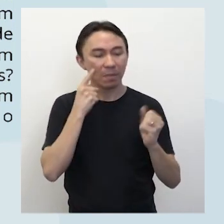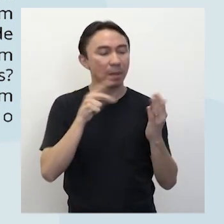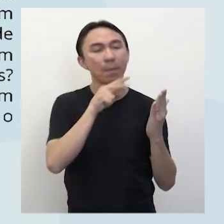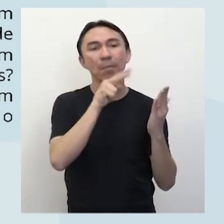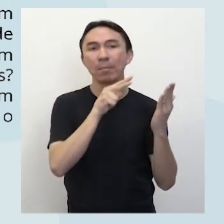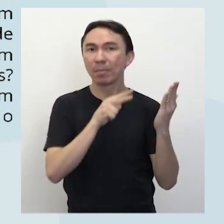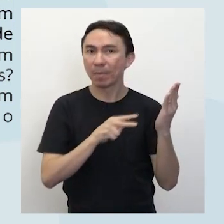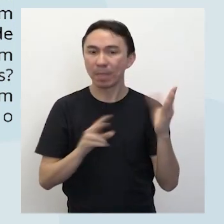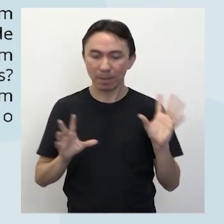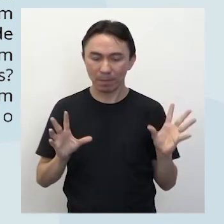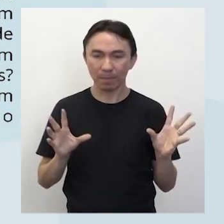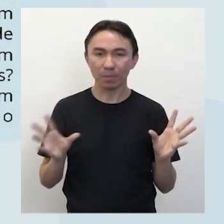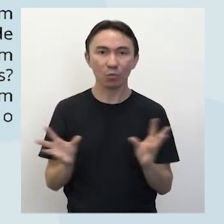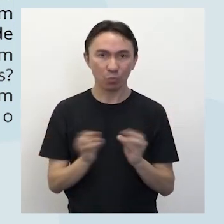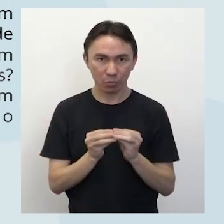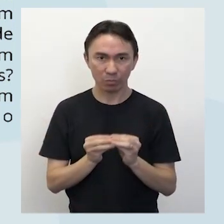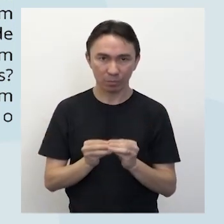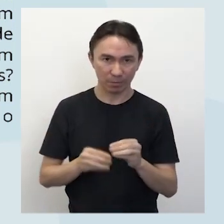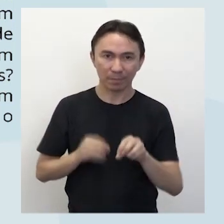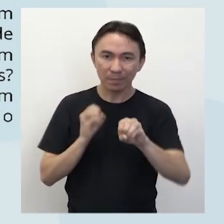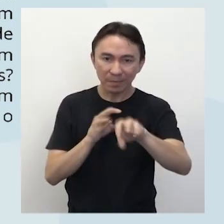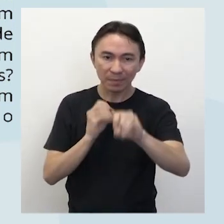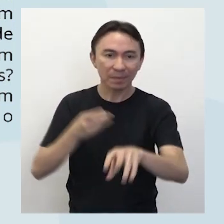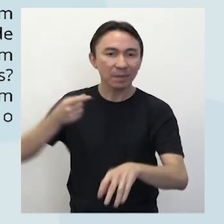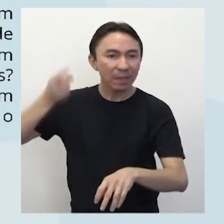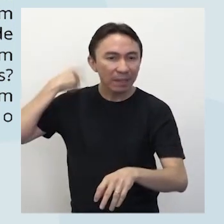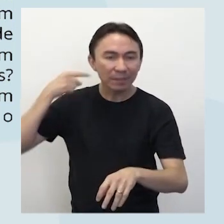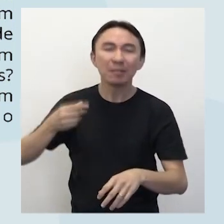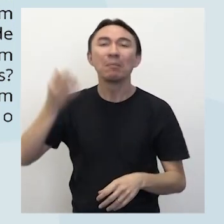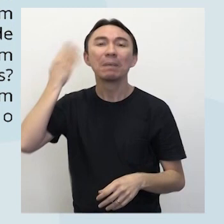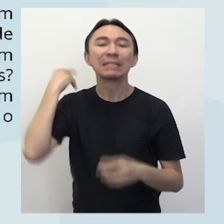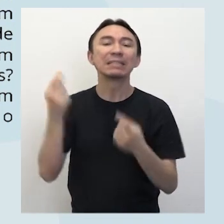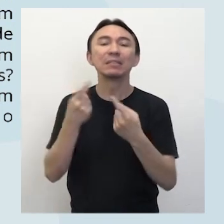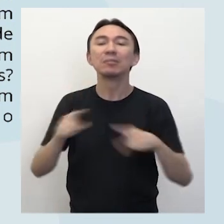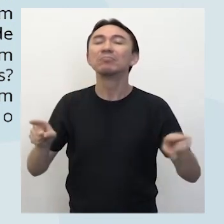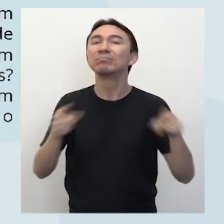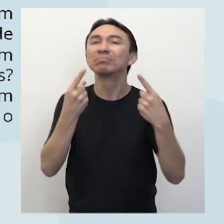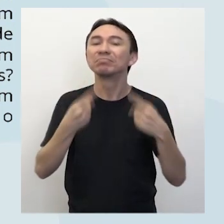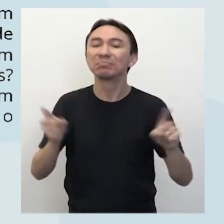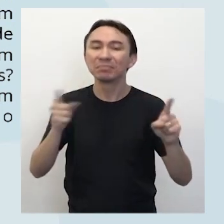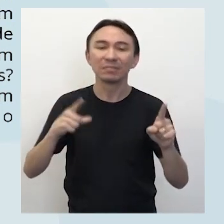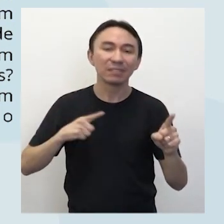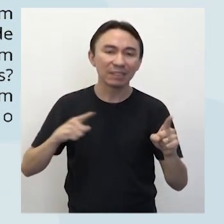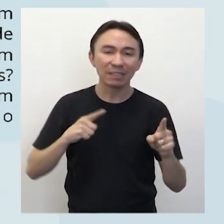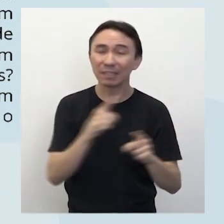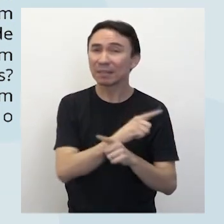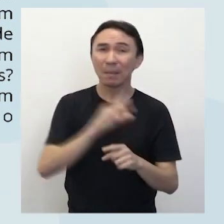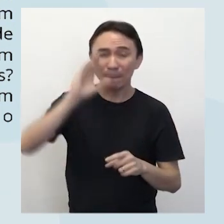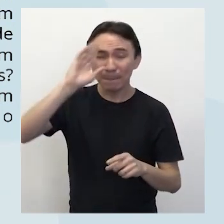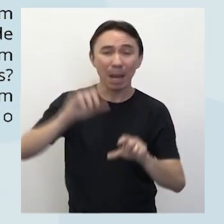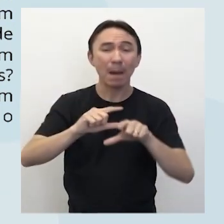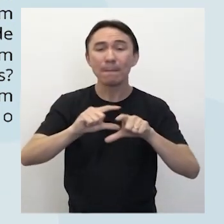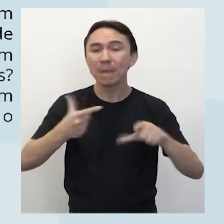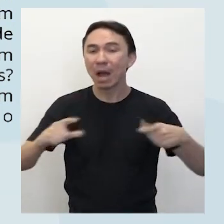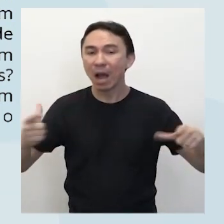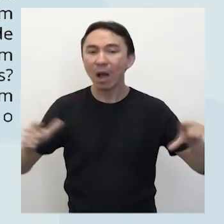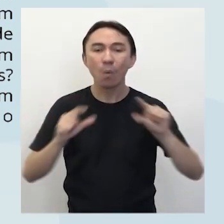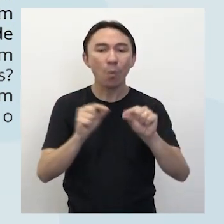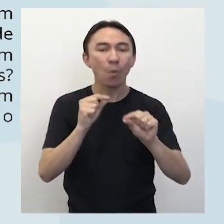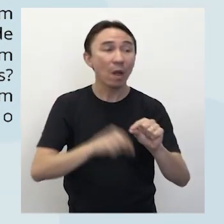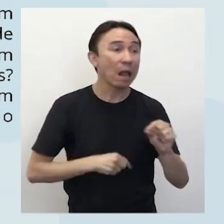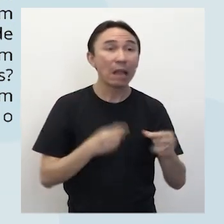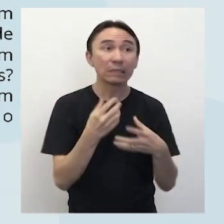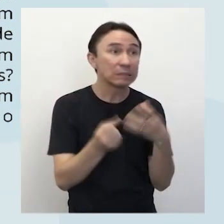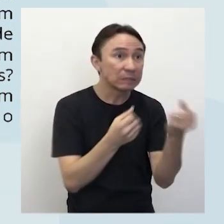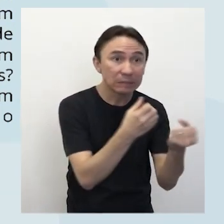olha. As cantigas na literatura trovadoresca tinham, em sua maioria, aceitação e repercussão popular.